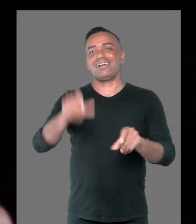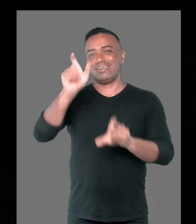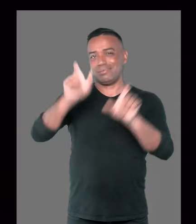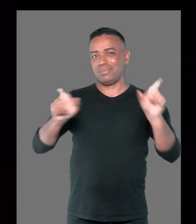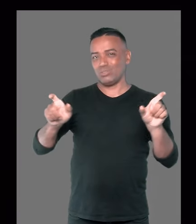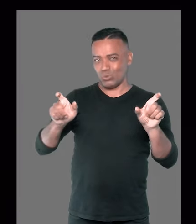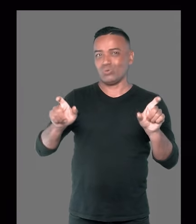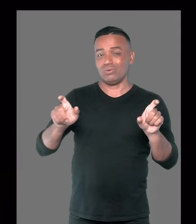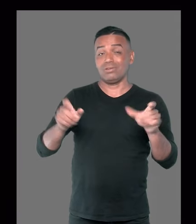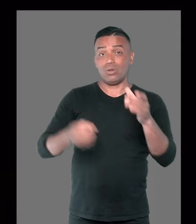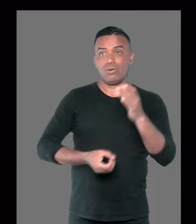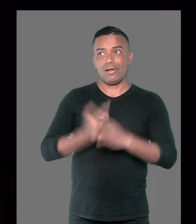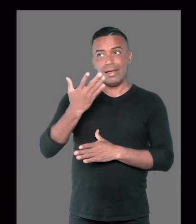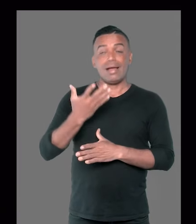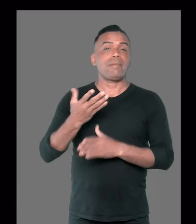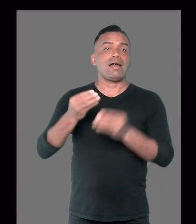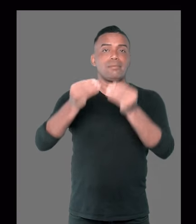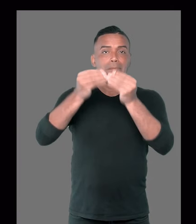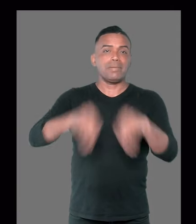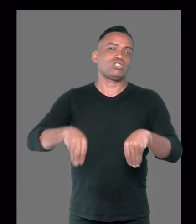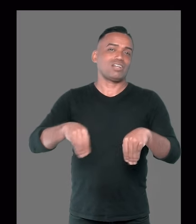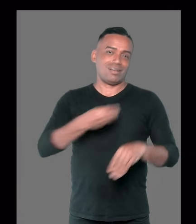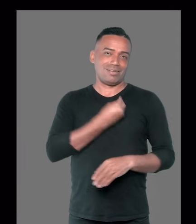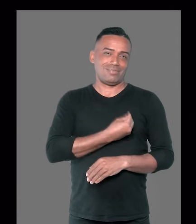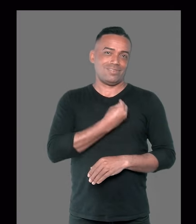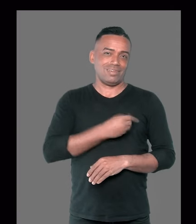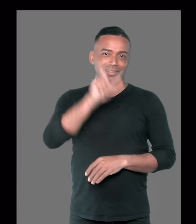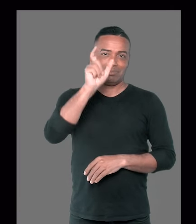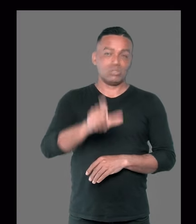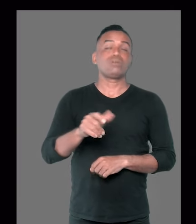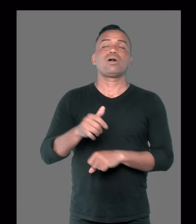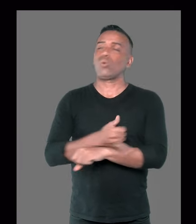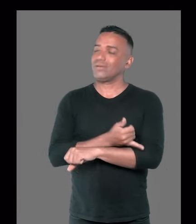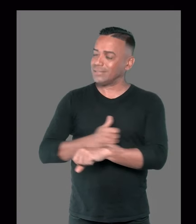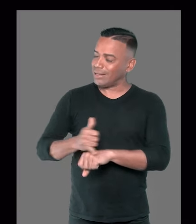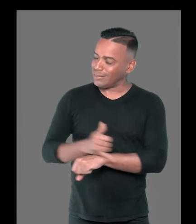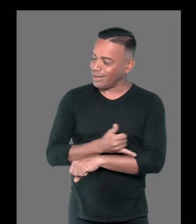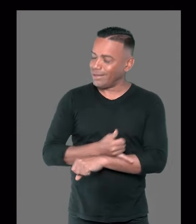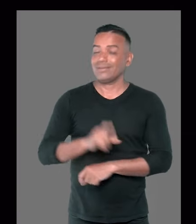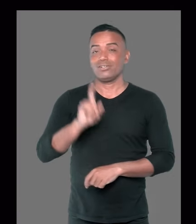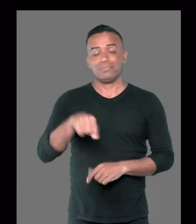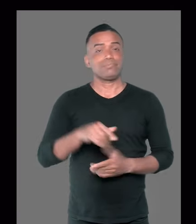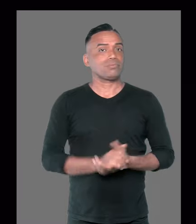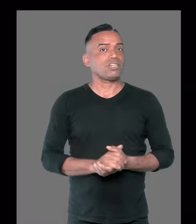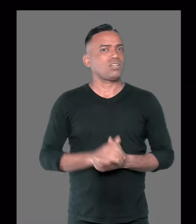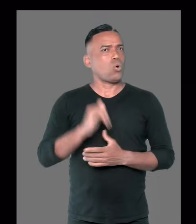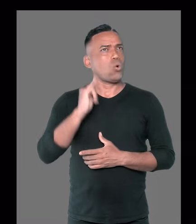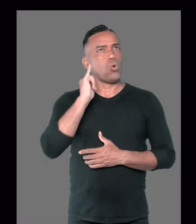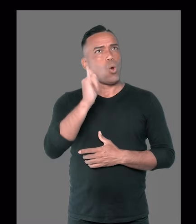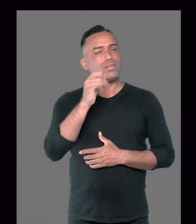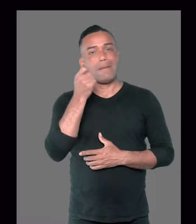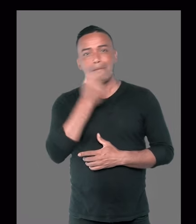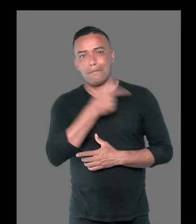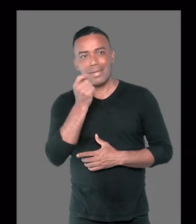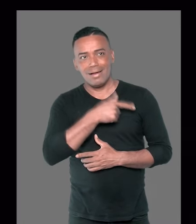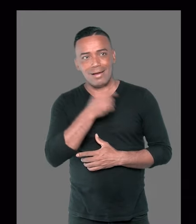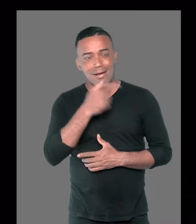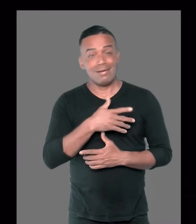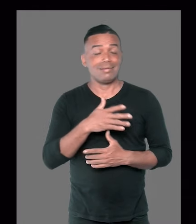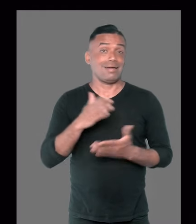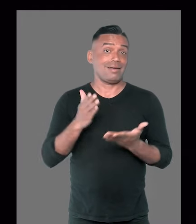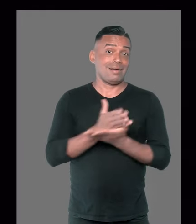seja o criado para prejudicar alguém há uma estratégia para usar isso uma coisa é alguém contar uma piada às vezes